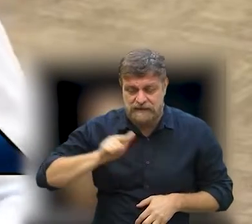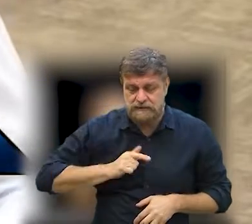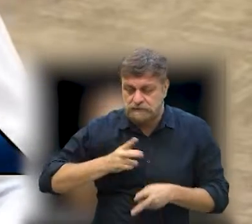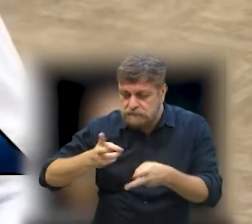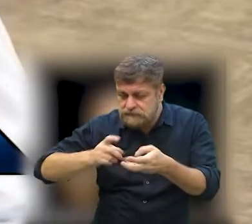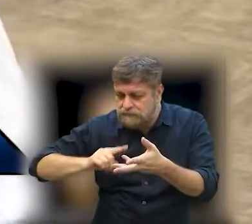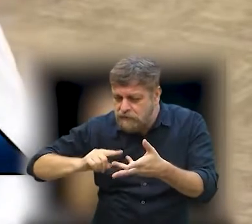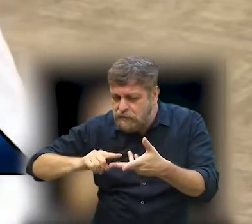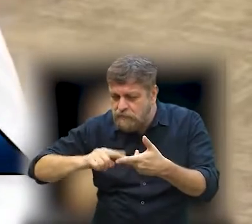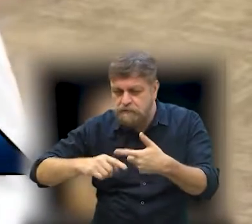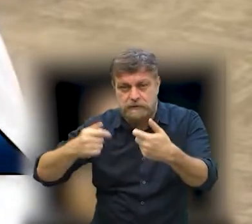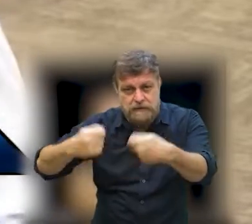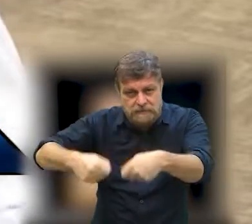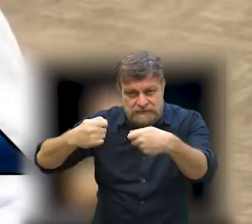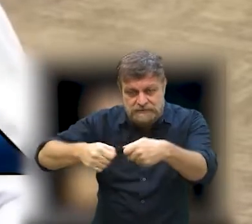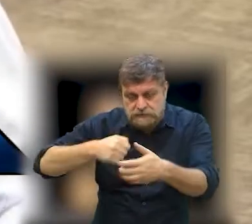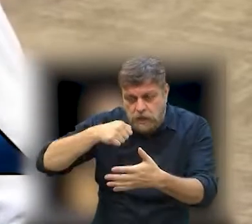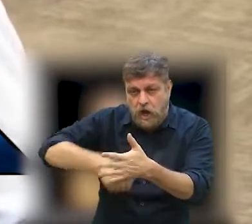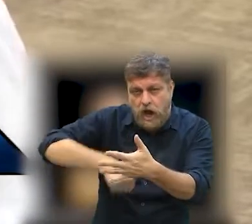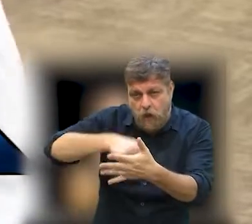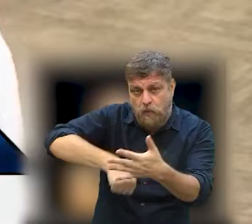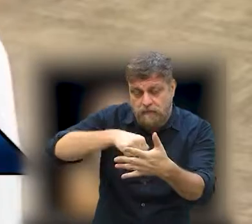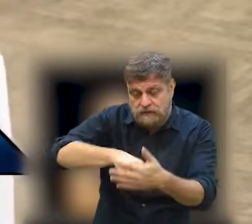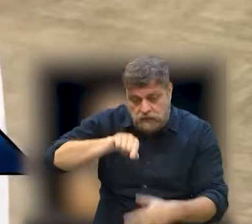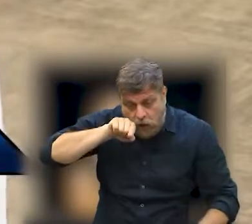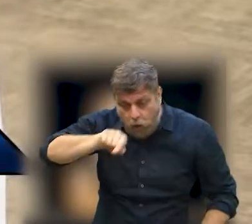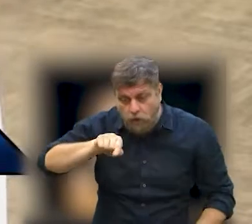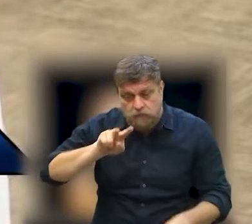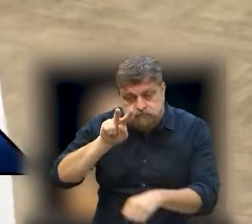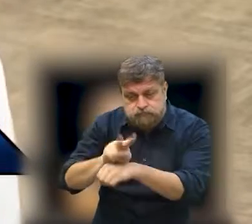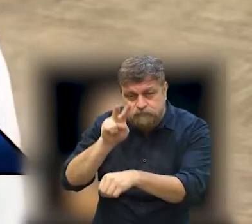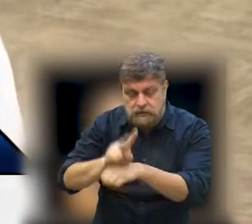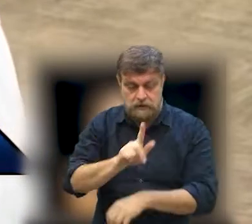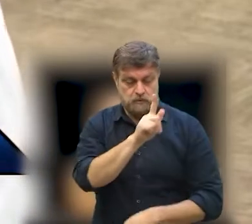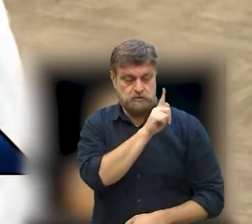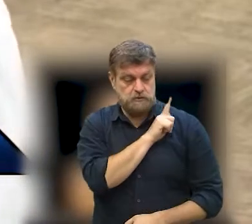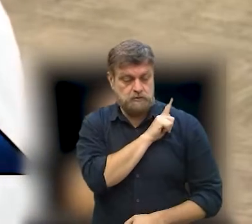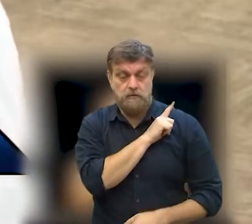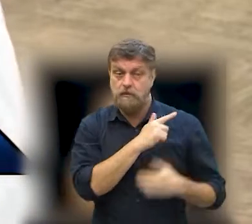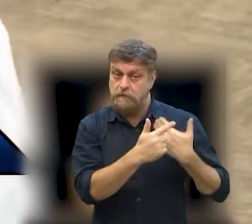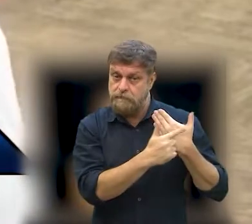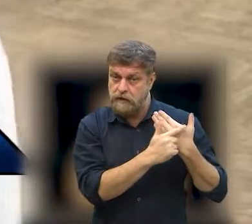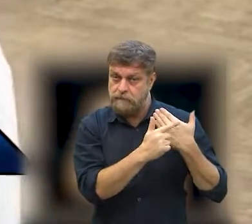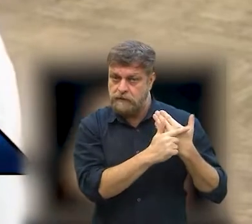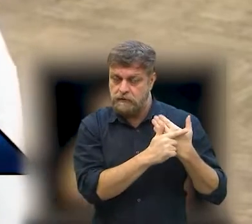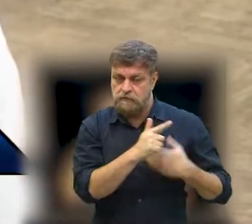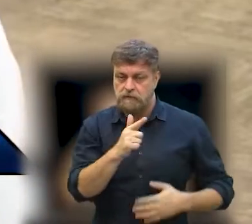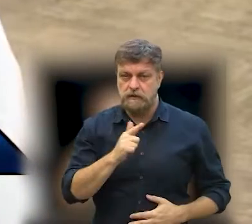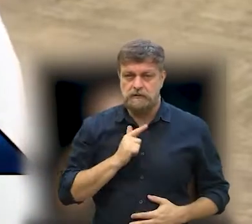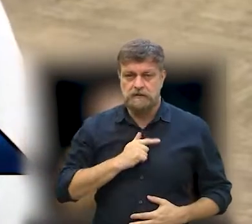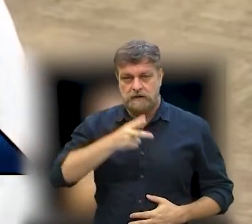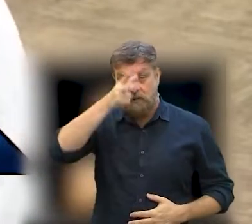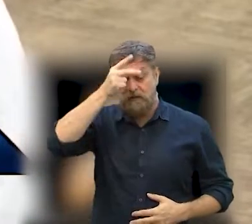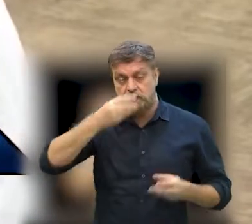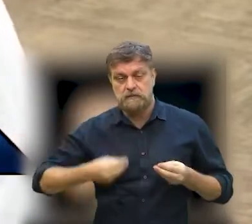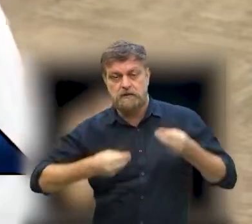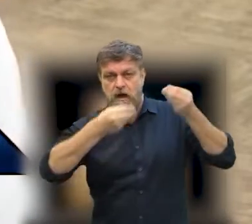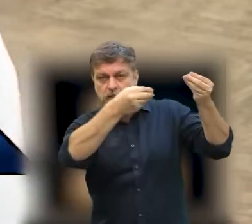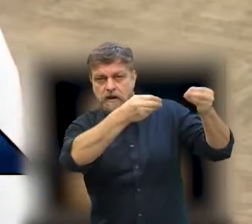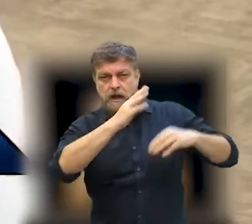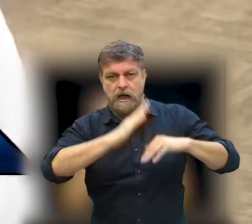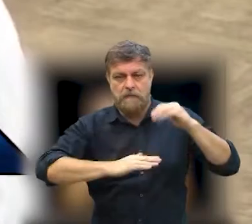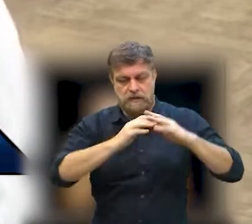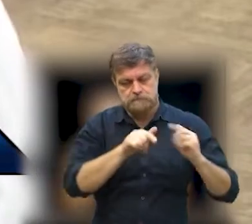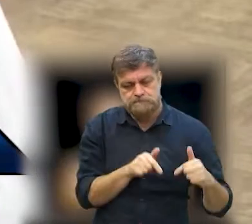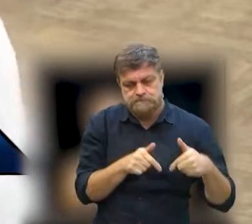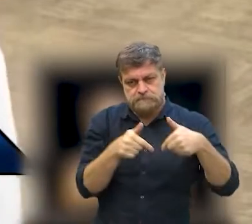ponta está vendo quais são as necessidades, a cobrança, né, dos gestores públicos. Isso chega até o executivo para que ações